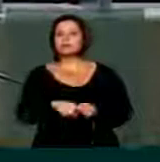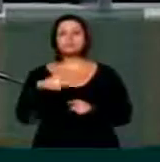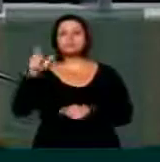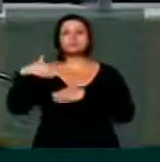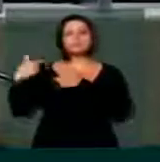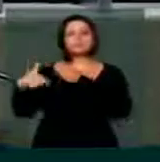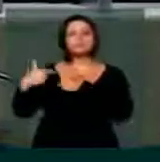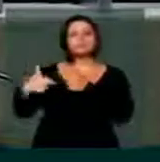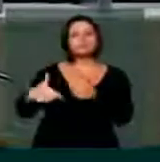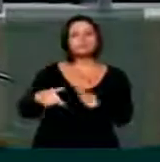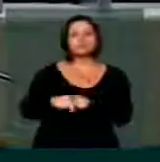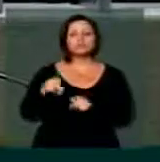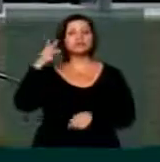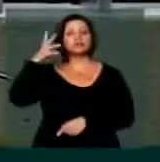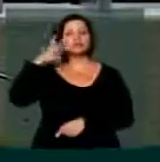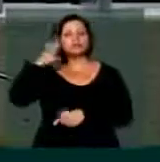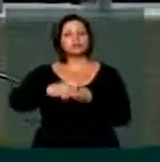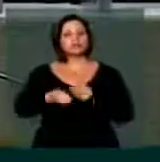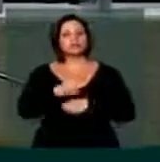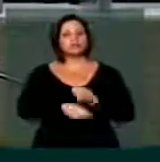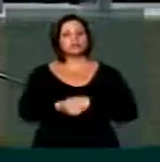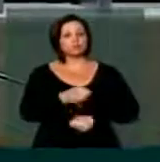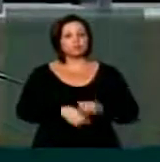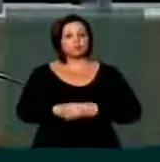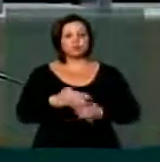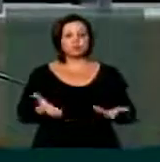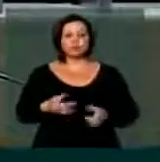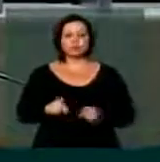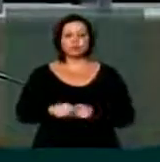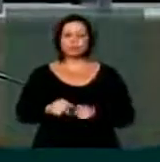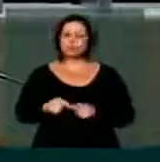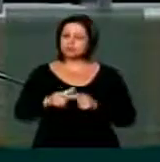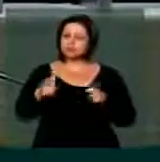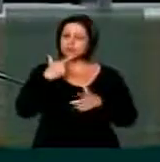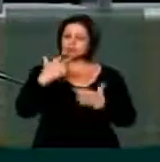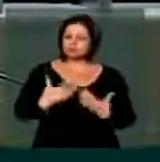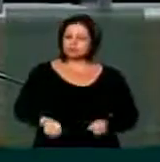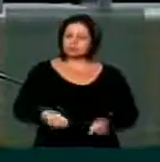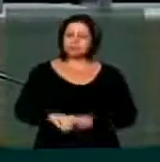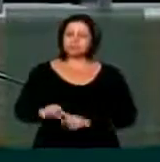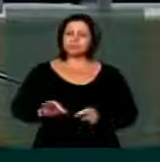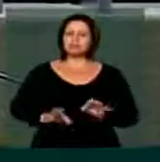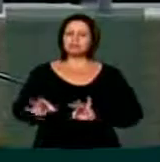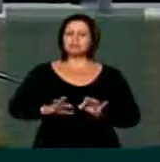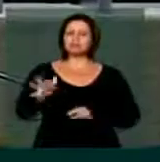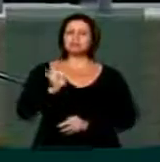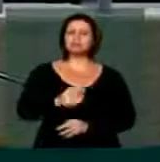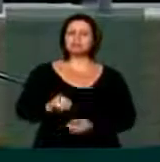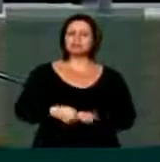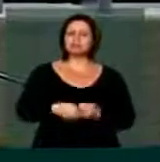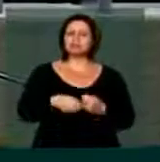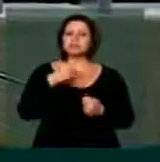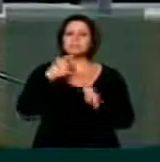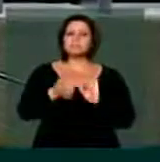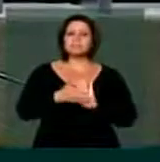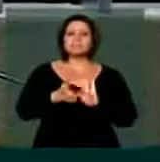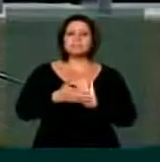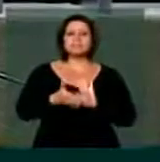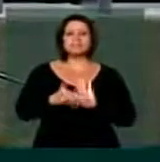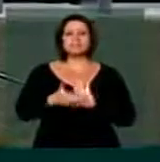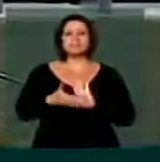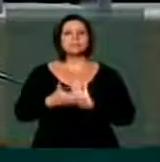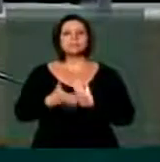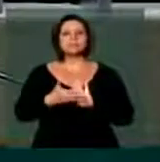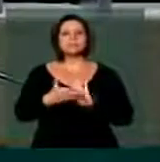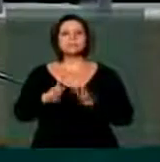outra tradição de política econômica, para se credenciar com o mercado financeiro, propôs,